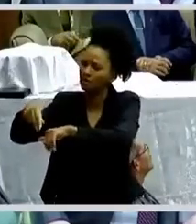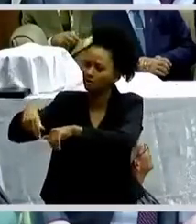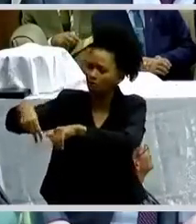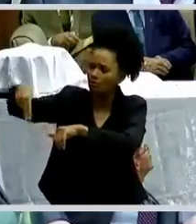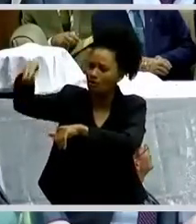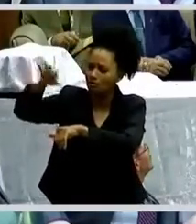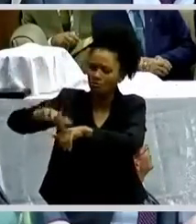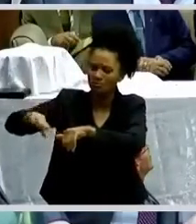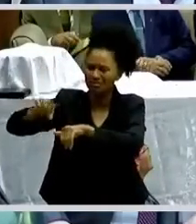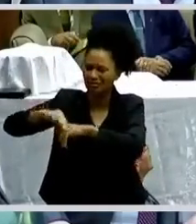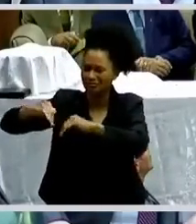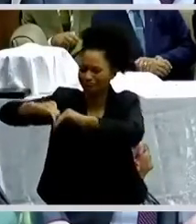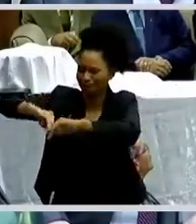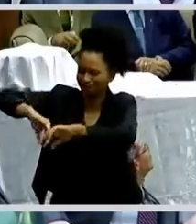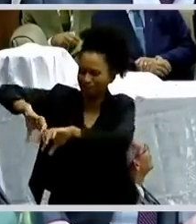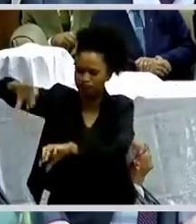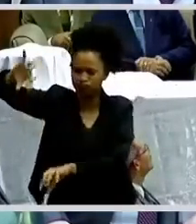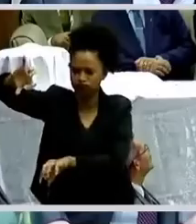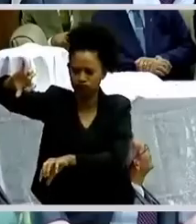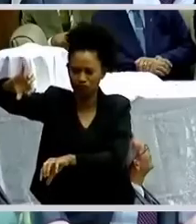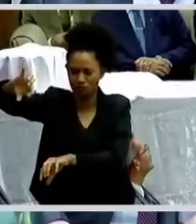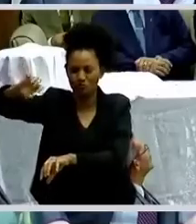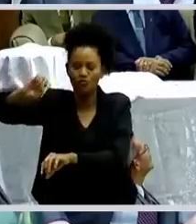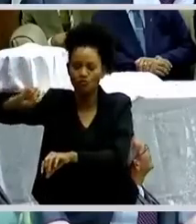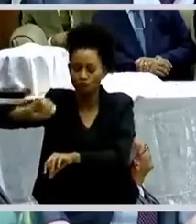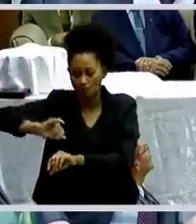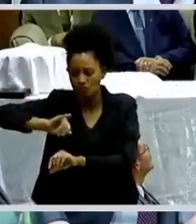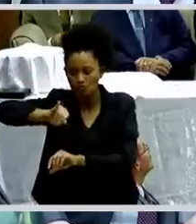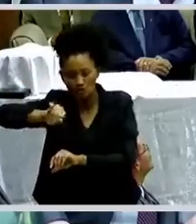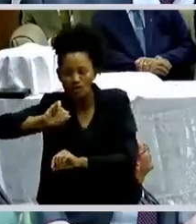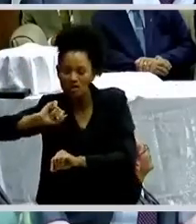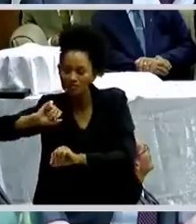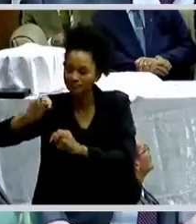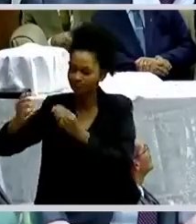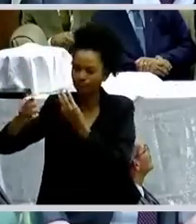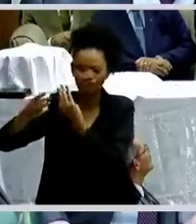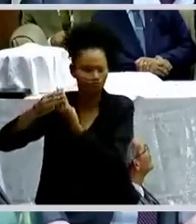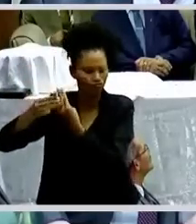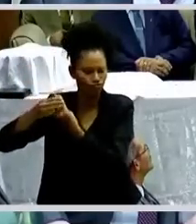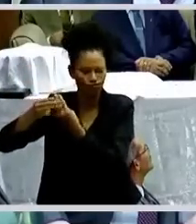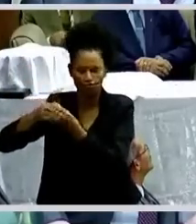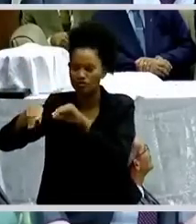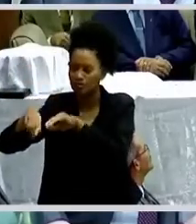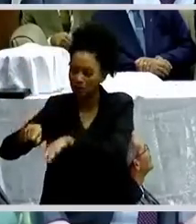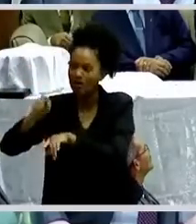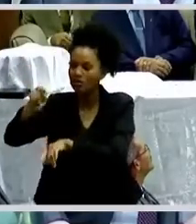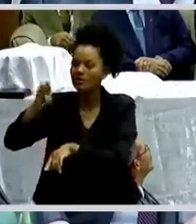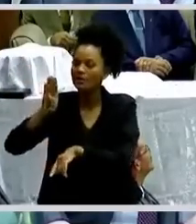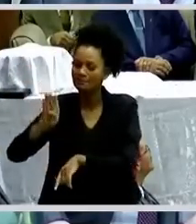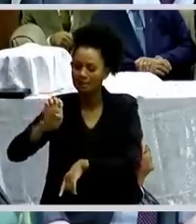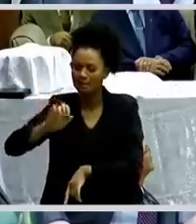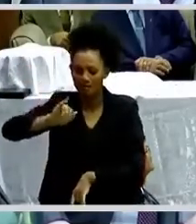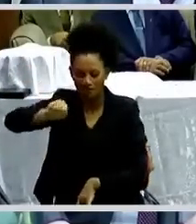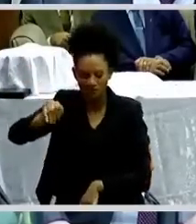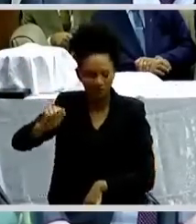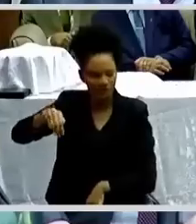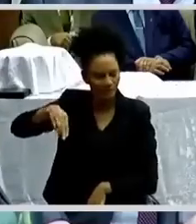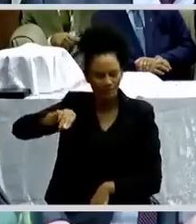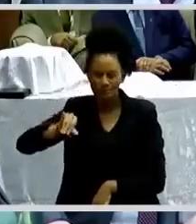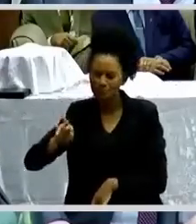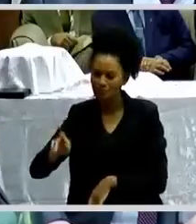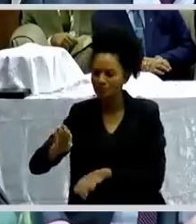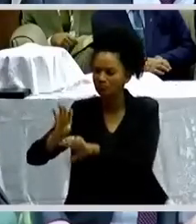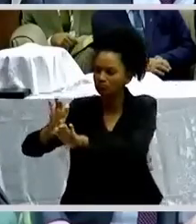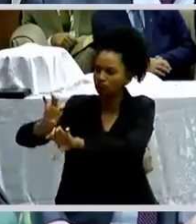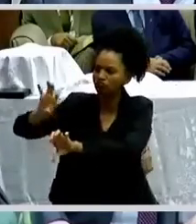Rasga o reino. Judá e metade de Benjamim, parte de Benjamim, fica em Judá. O restante vai para o